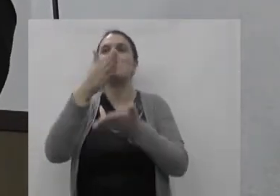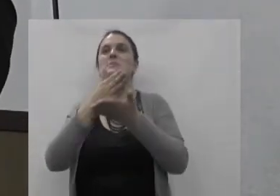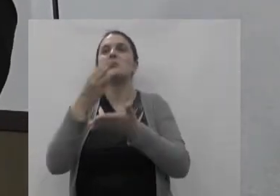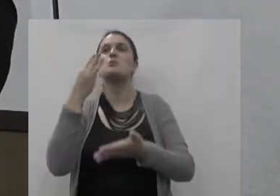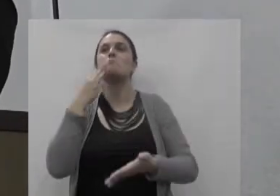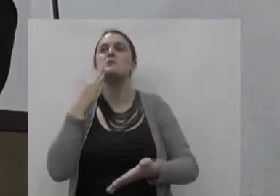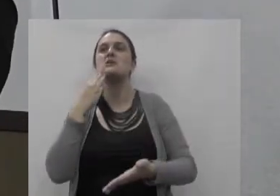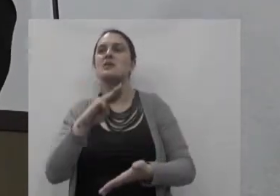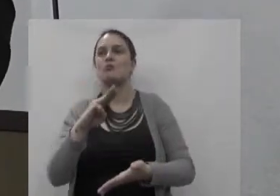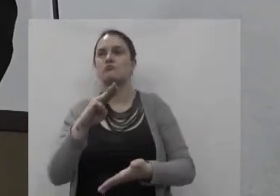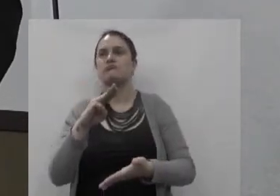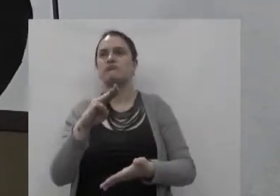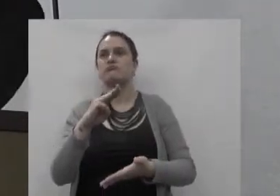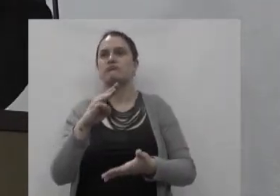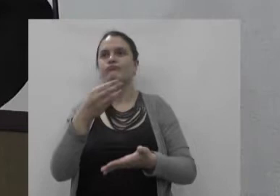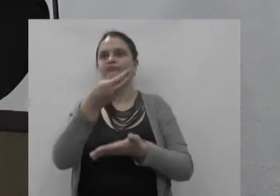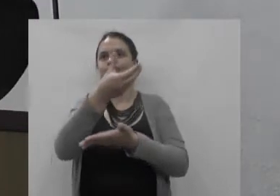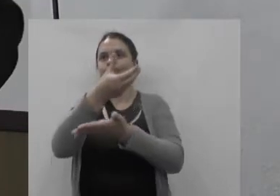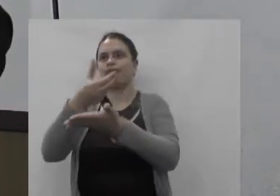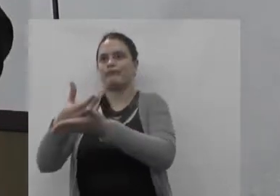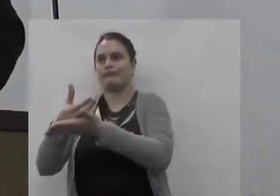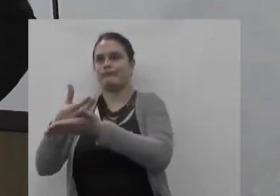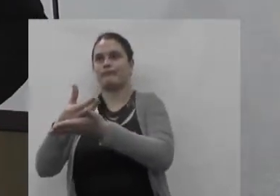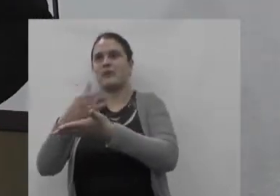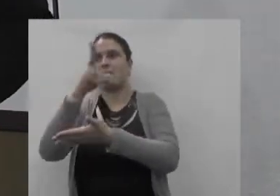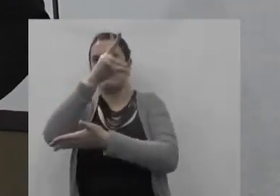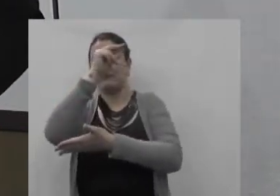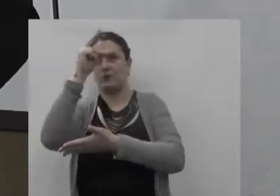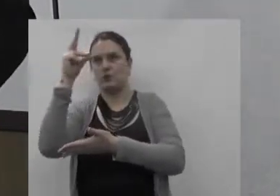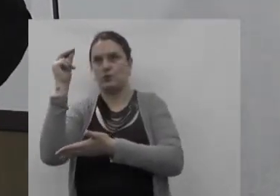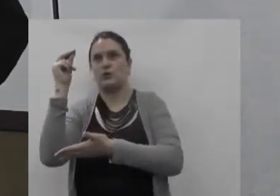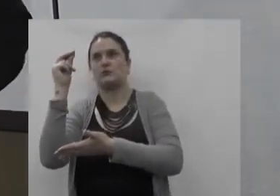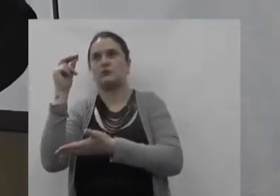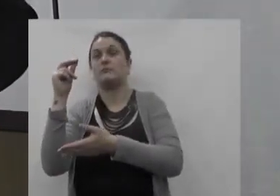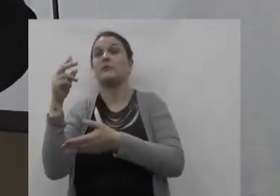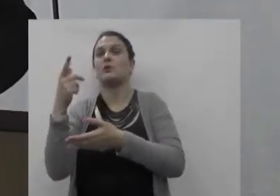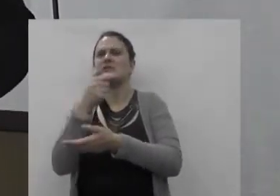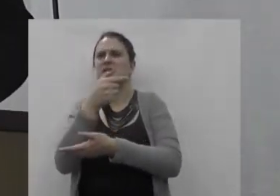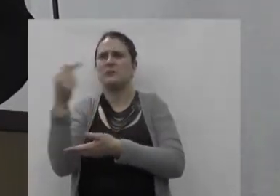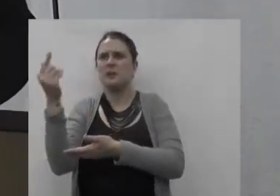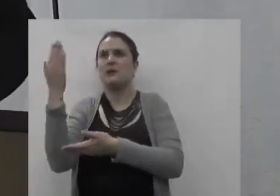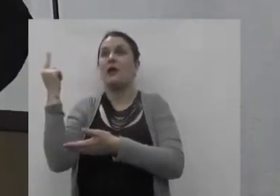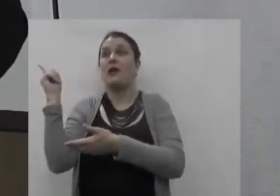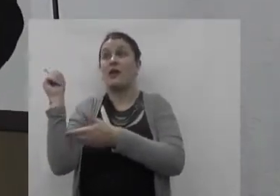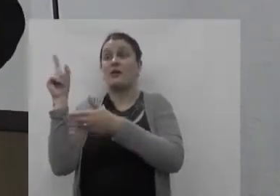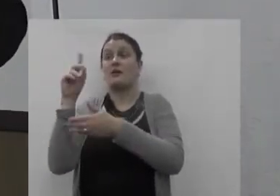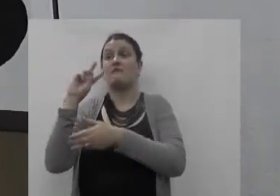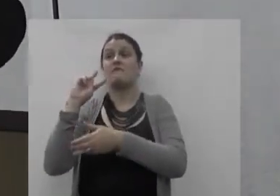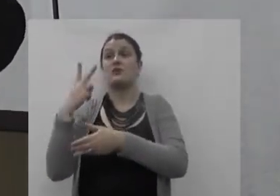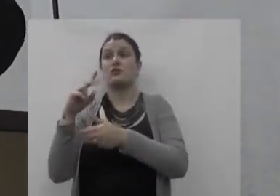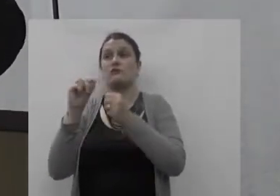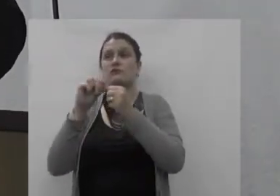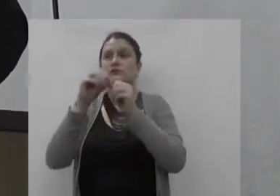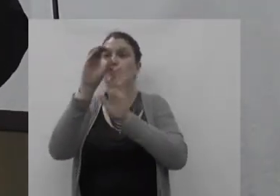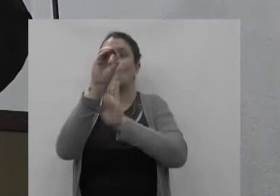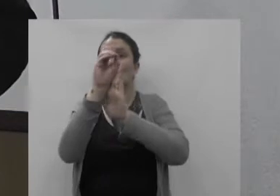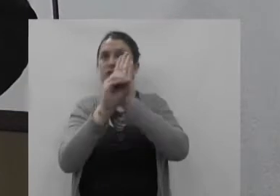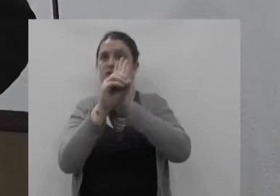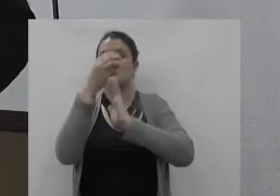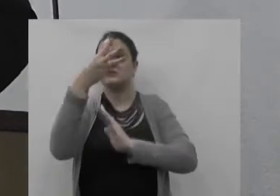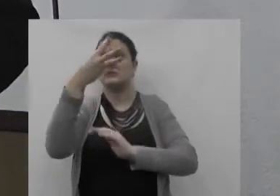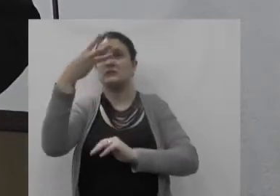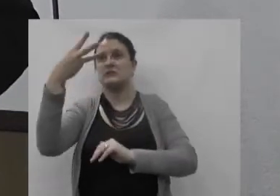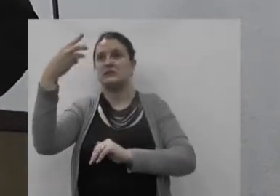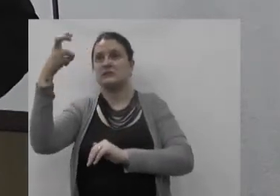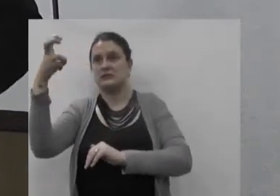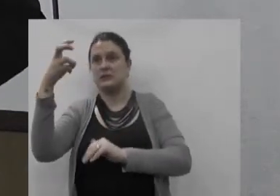595.778,94. Então, eu tive, essa semana que passou, eu fiz um ofício número